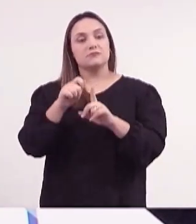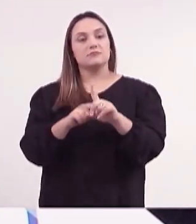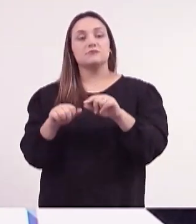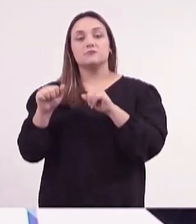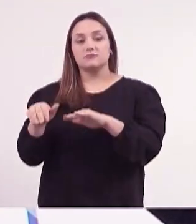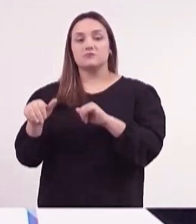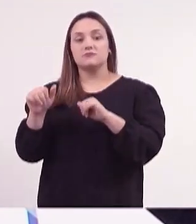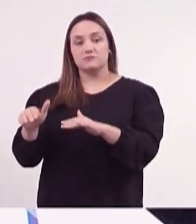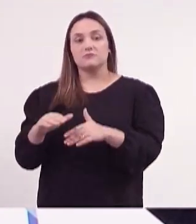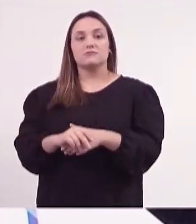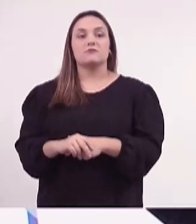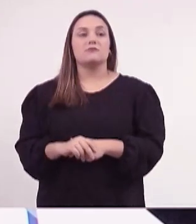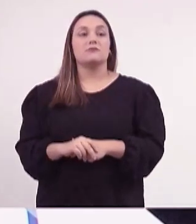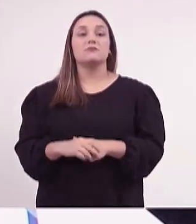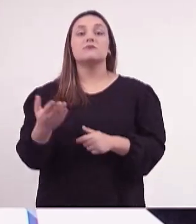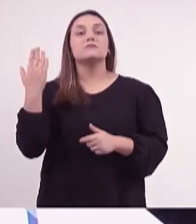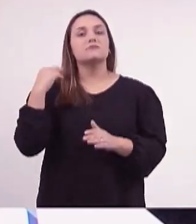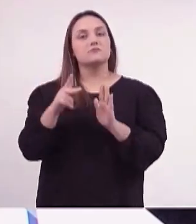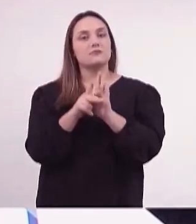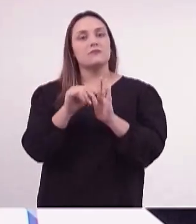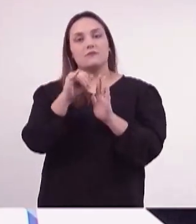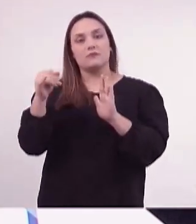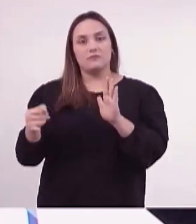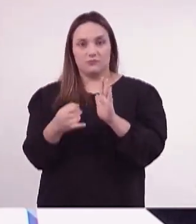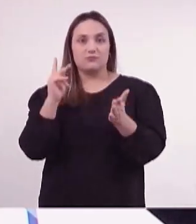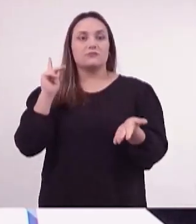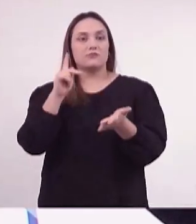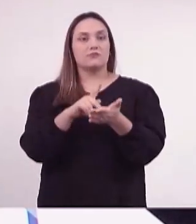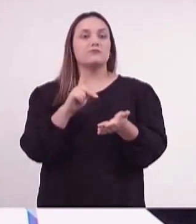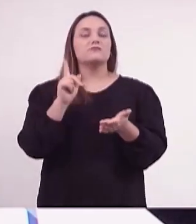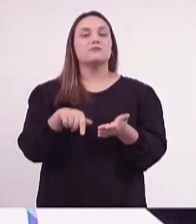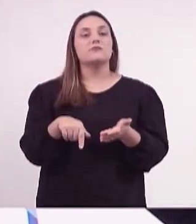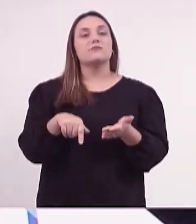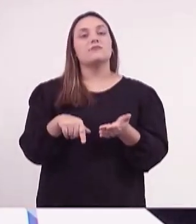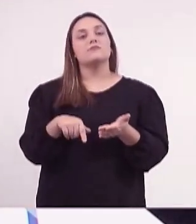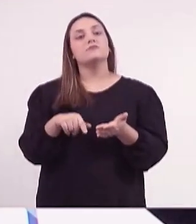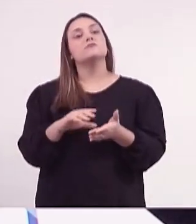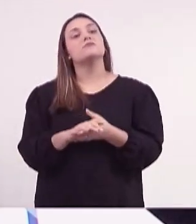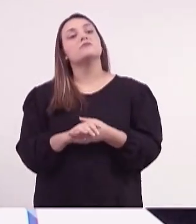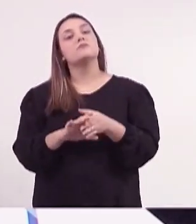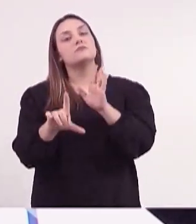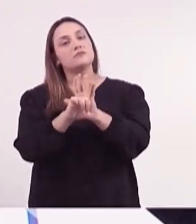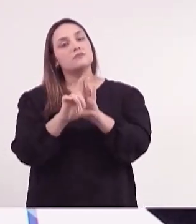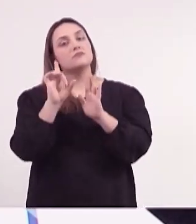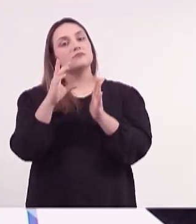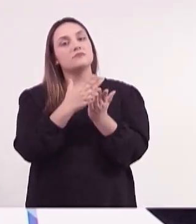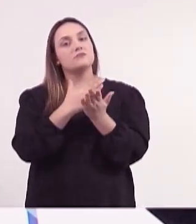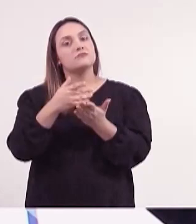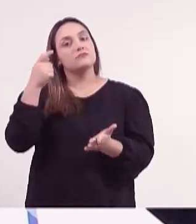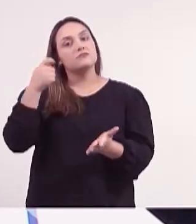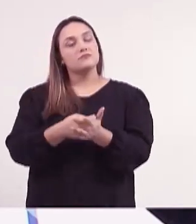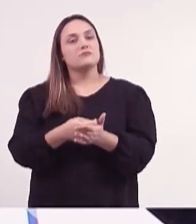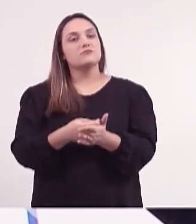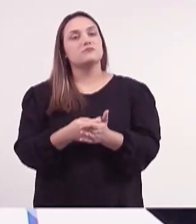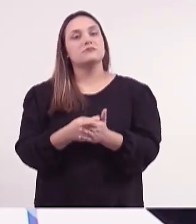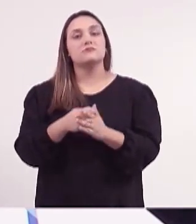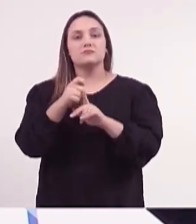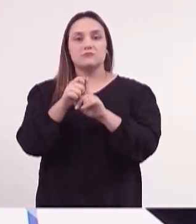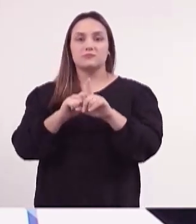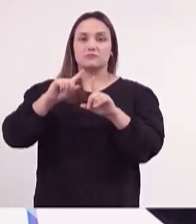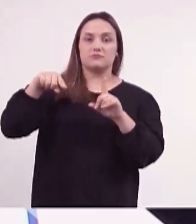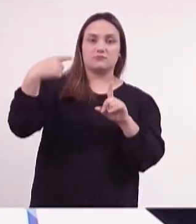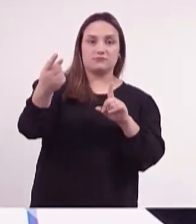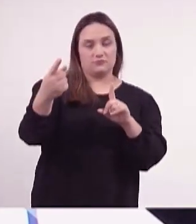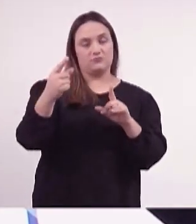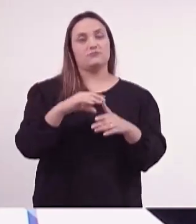setembro. No projeto original, o projeto entraria, ou melhor, a lei entraria em vigor no mês